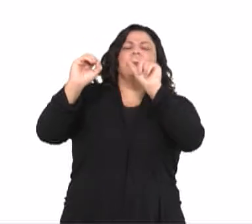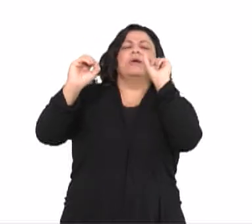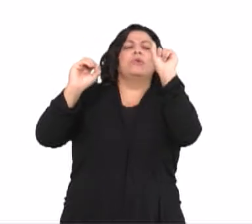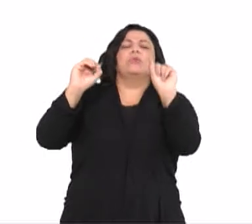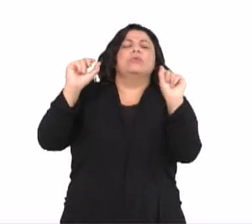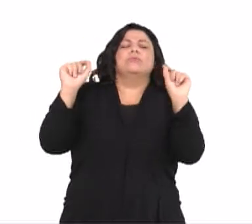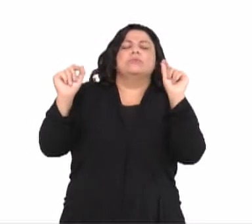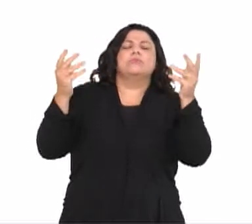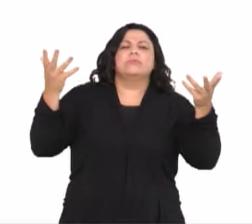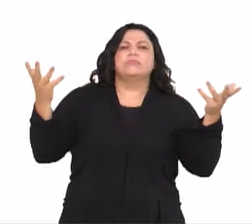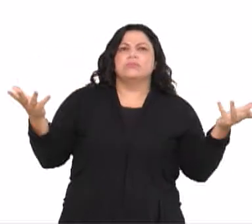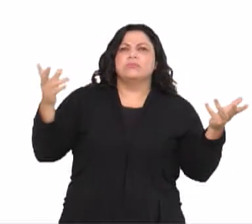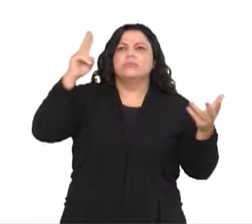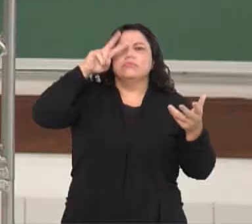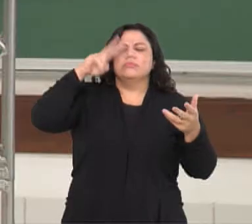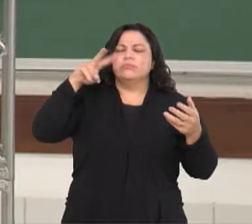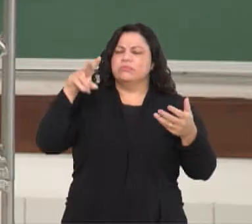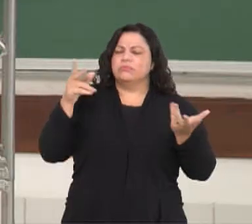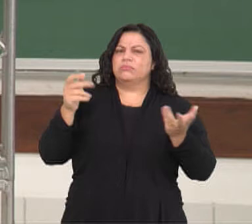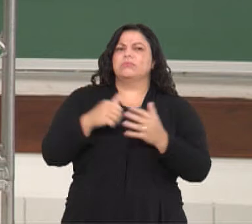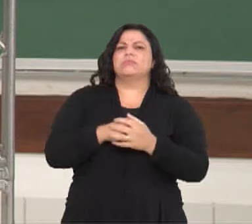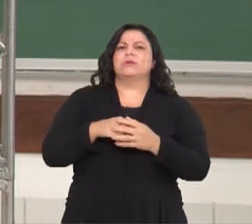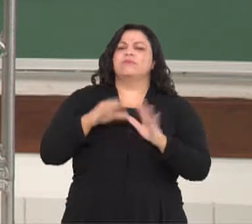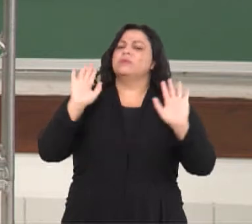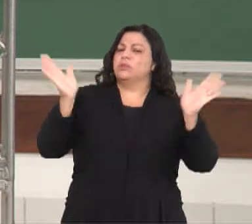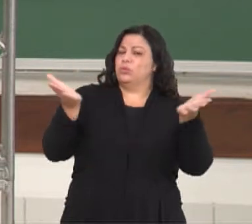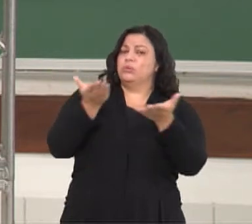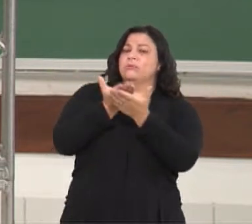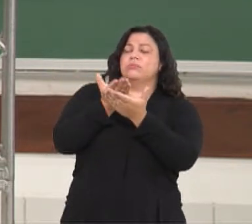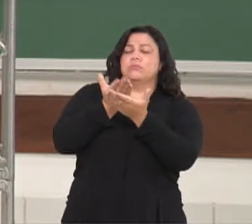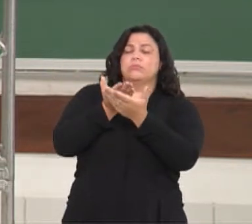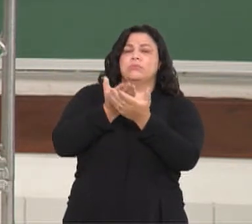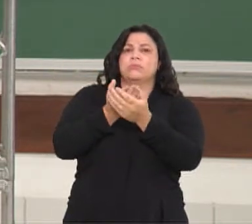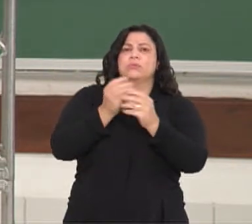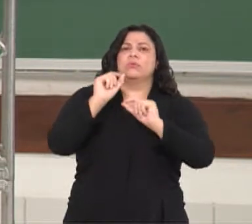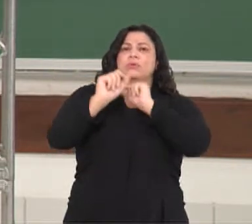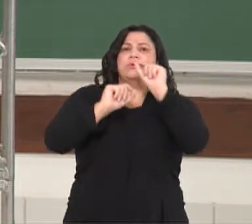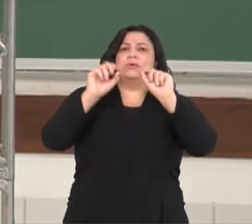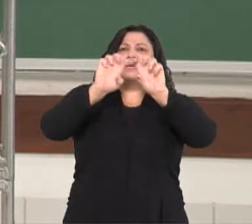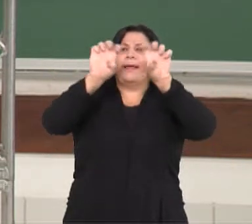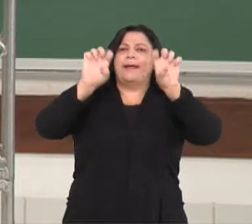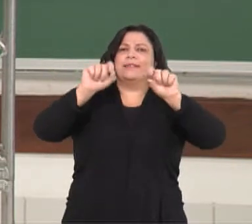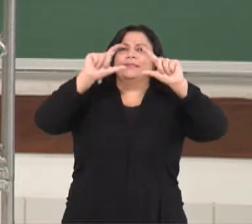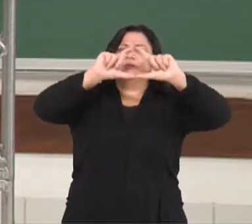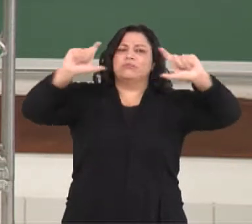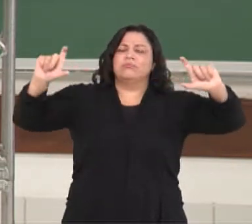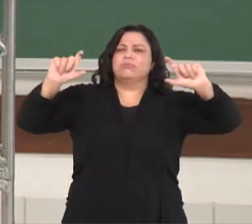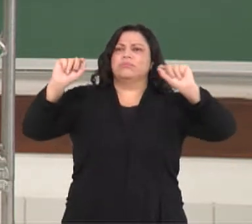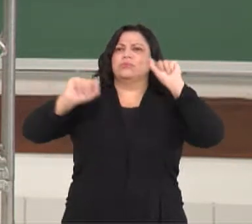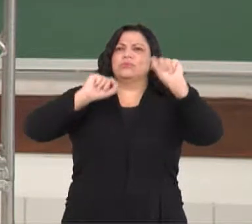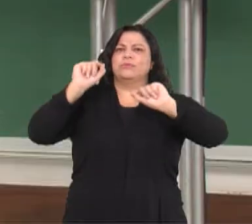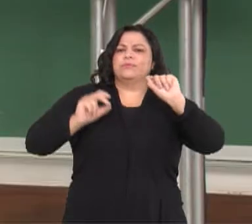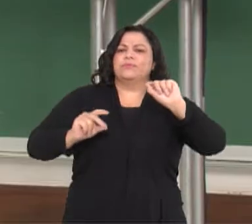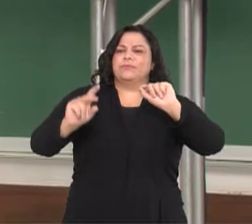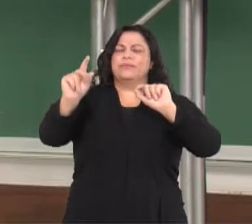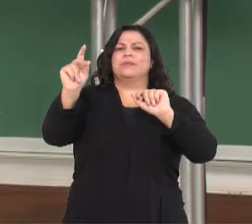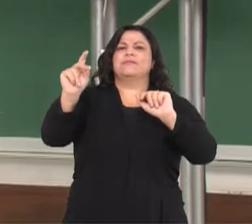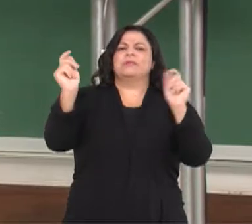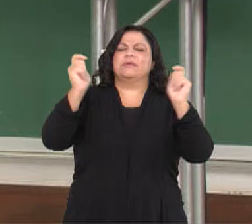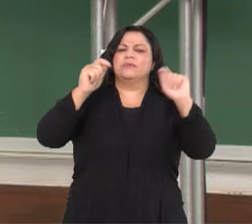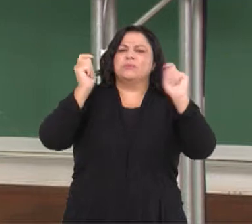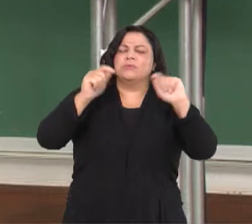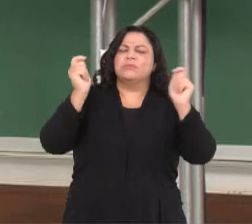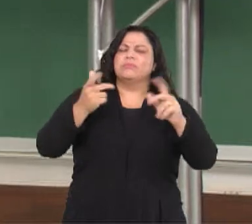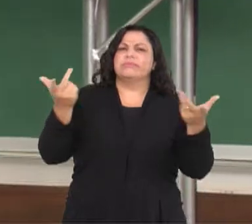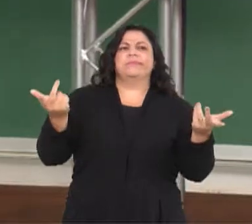quê? Vocês viram com o professor Victor a estrutura do polinômio. E a estrutura do polinômio, ela é infinita em possibilidade do seu